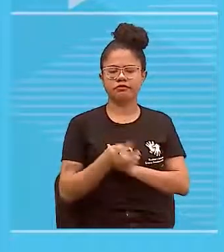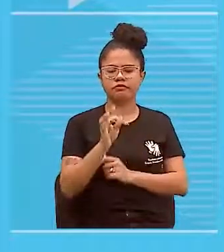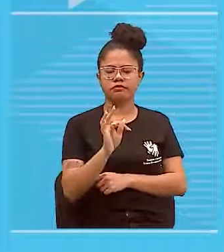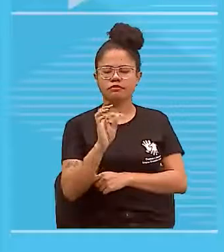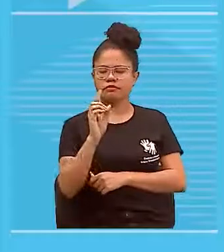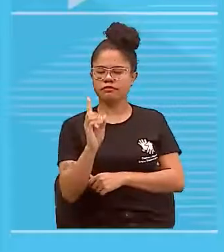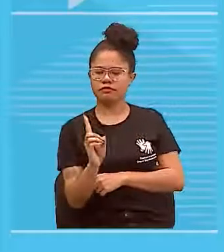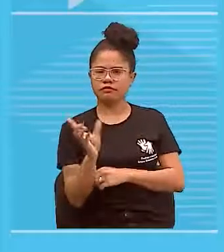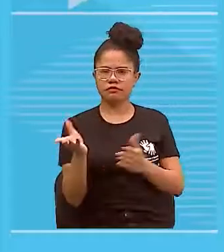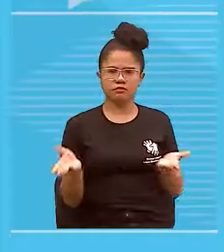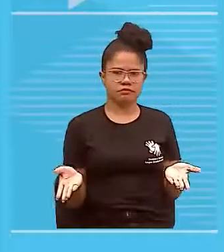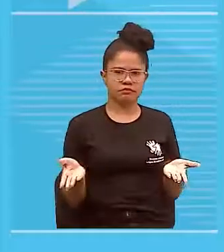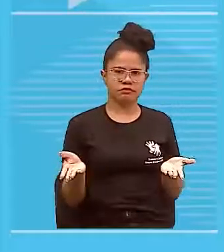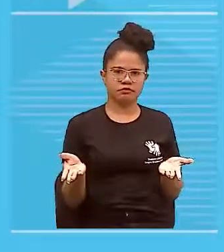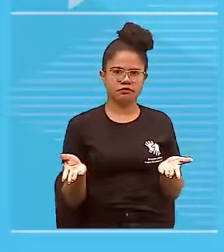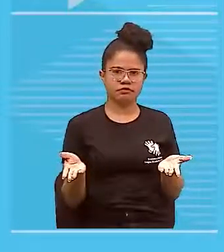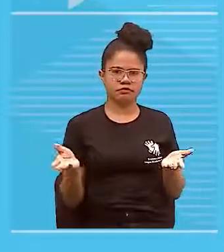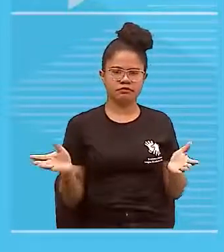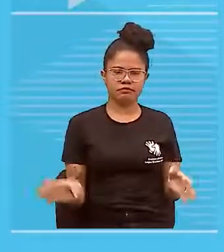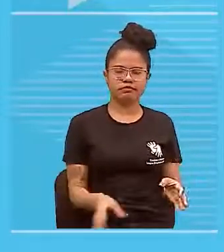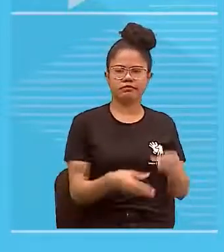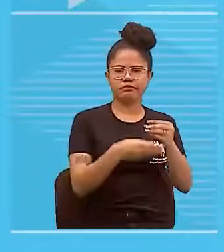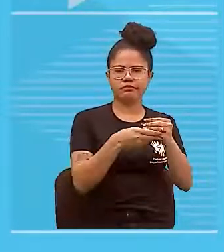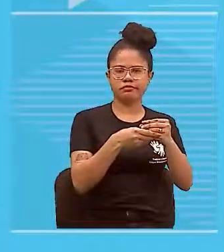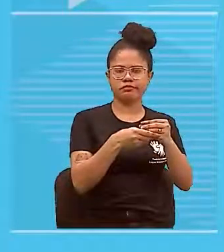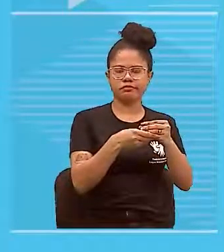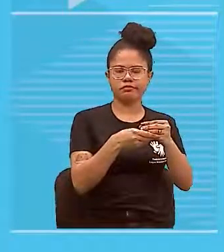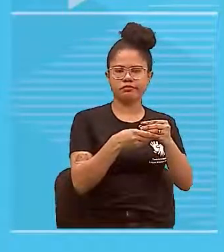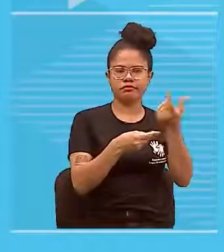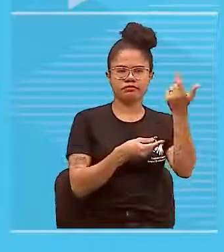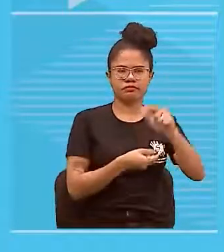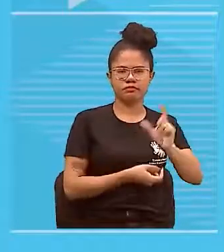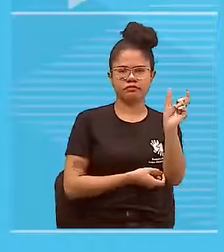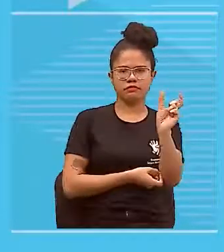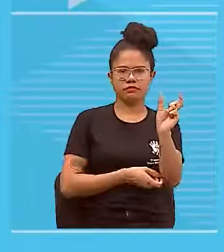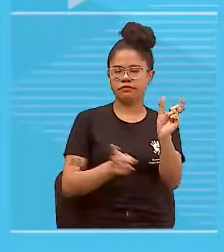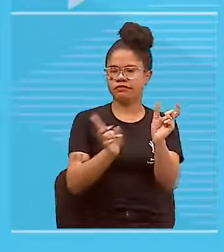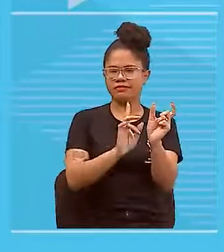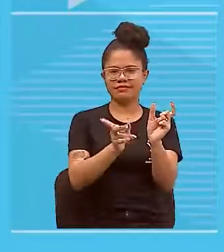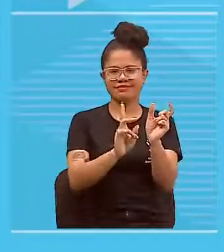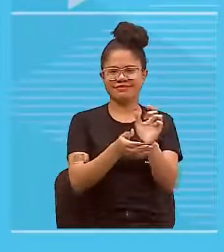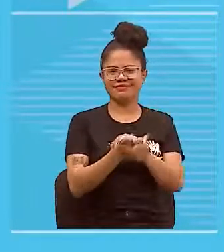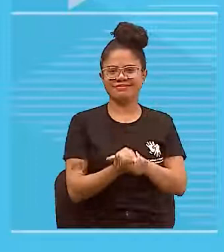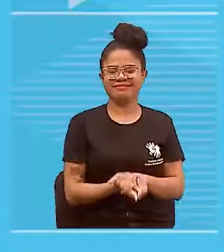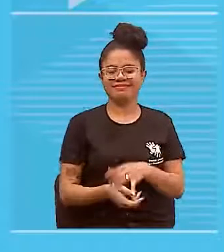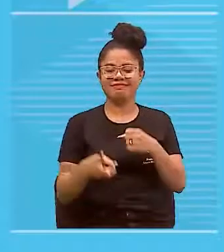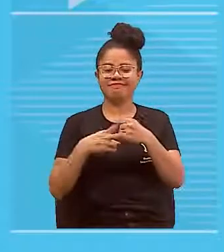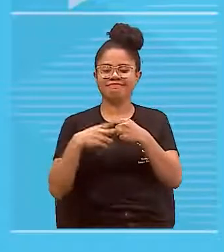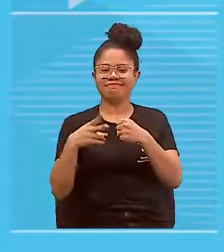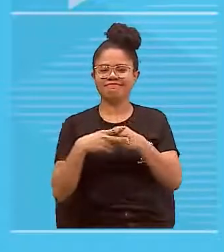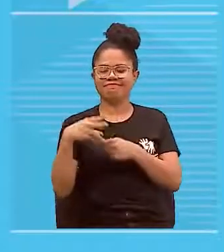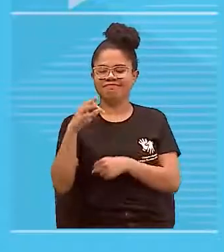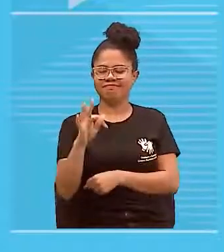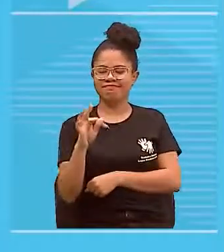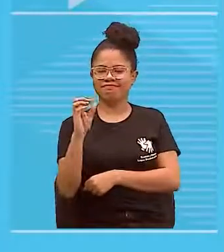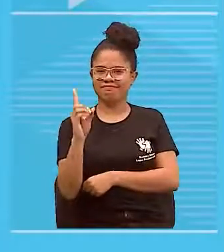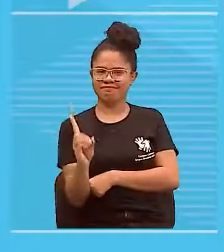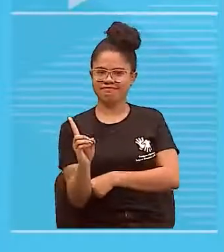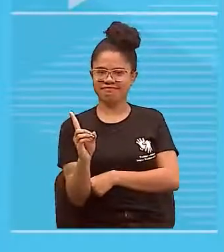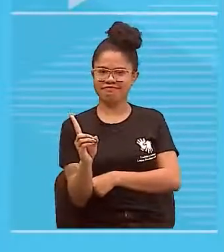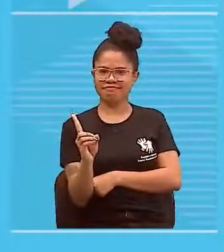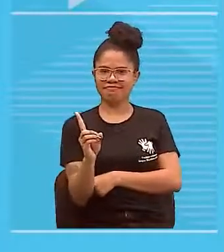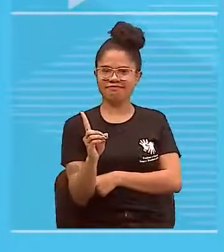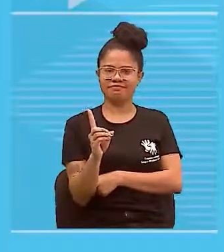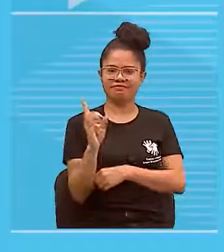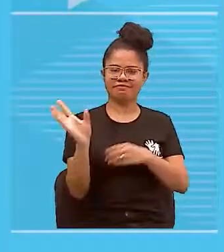ele vai se apoiar com qualquer complemento não o verbo transitivo direto ele